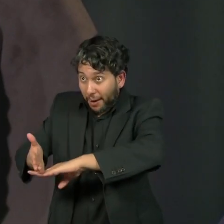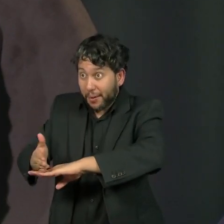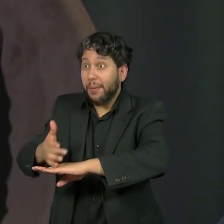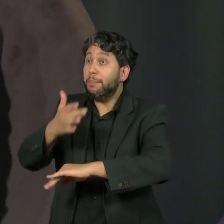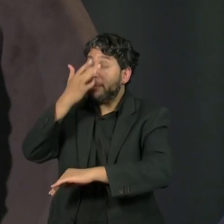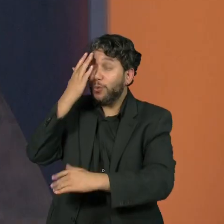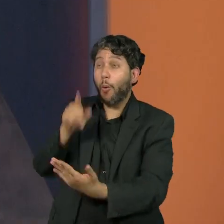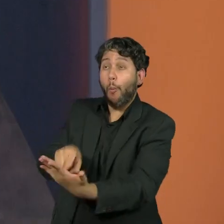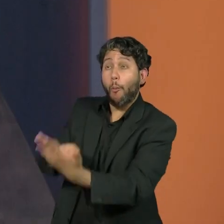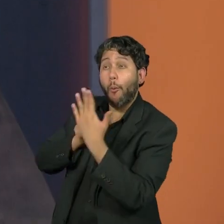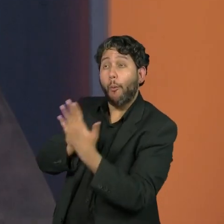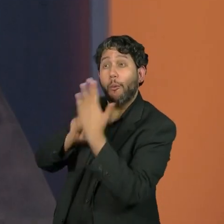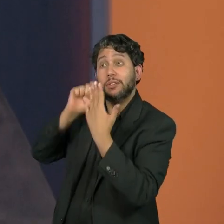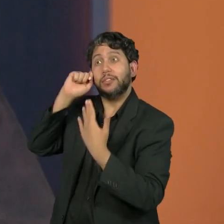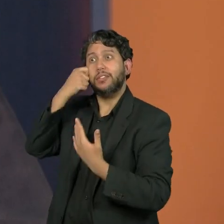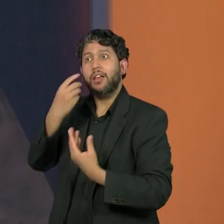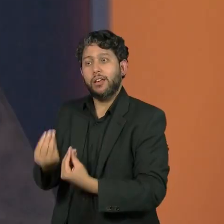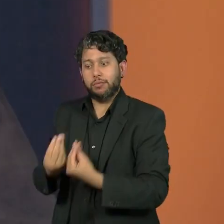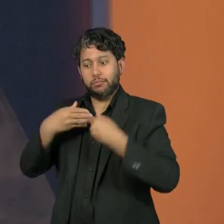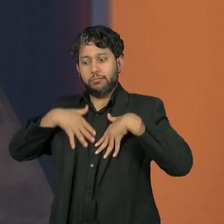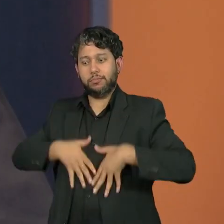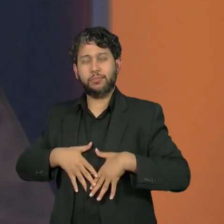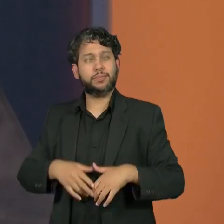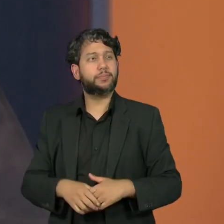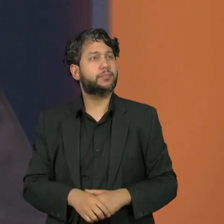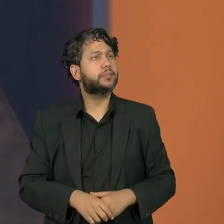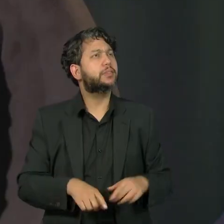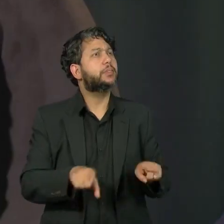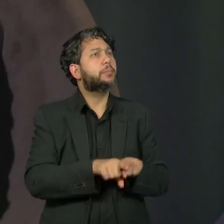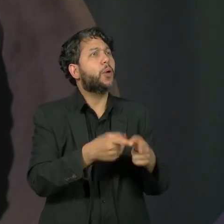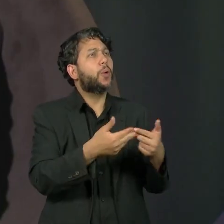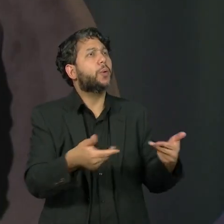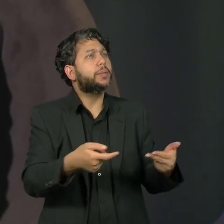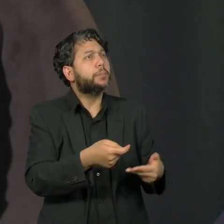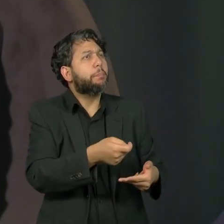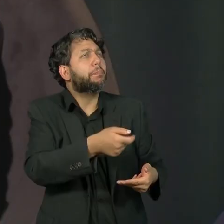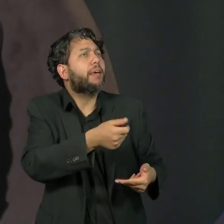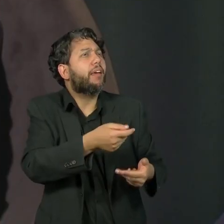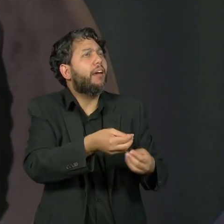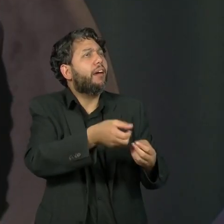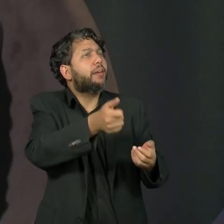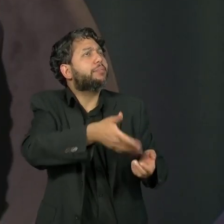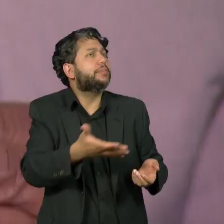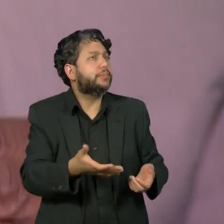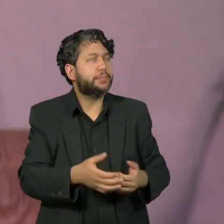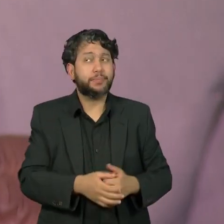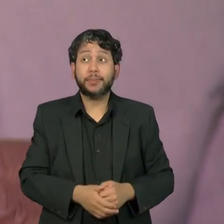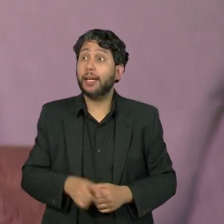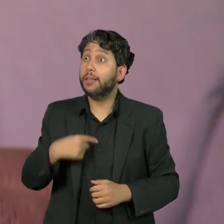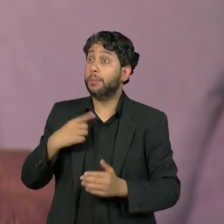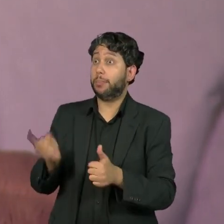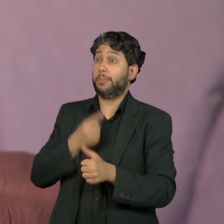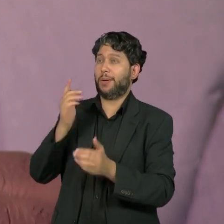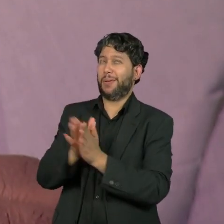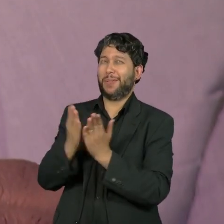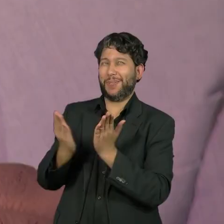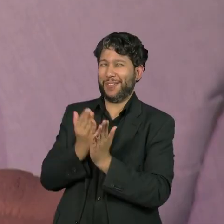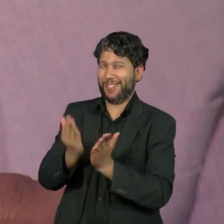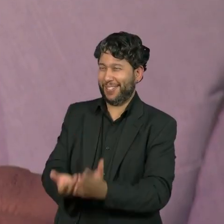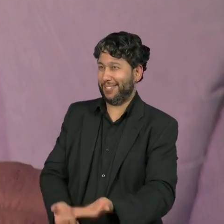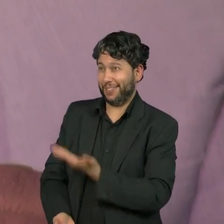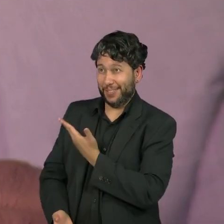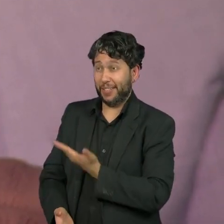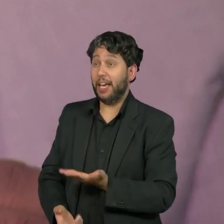minha história, assim. E a sordidez das pequenas coisas. Esse é meu primeiro livro, o livro que eu publiquei há 10 anos atrás, esgotou e